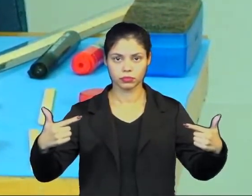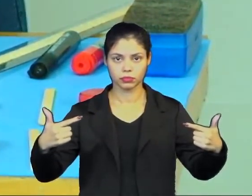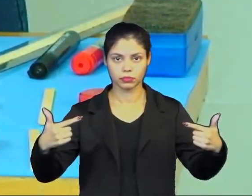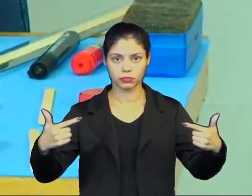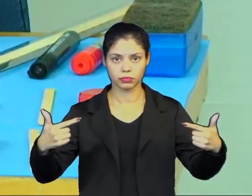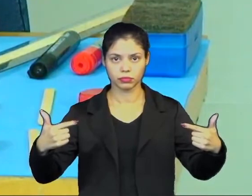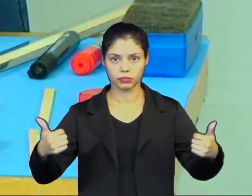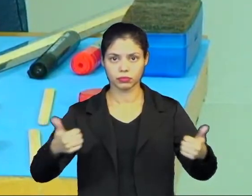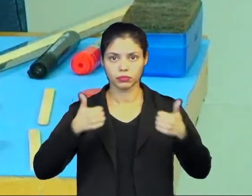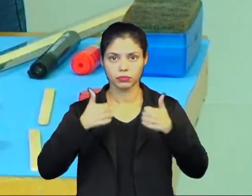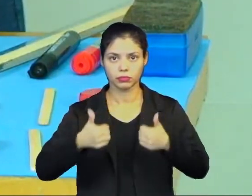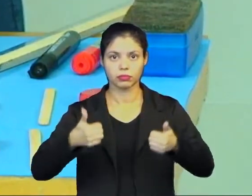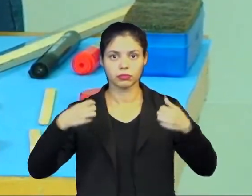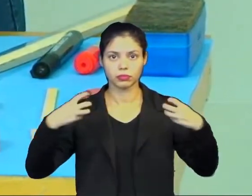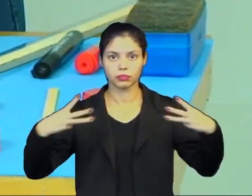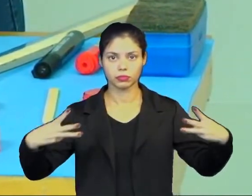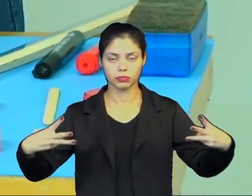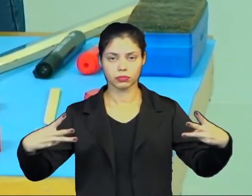12,